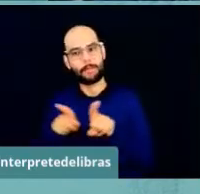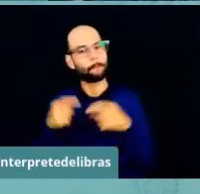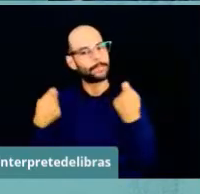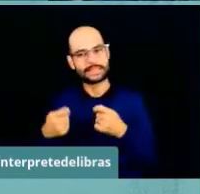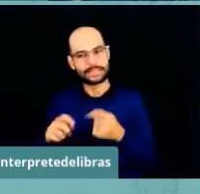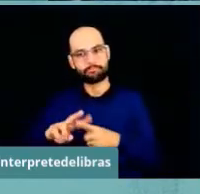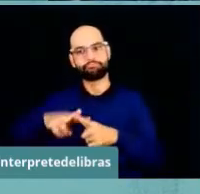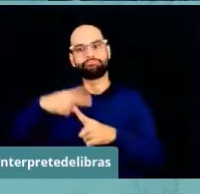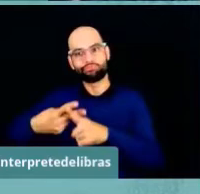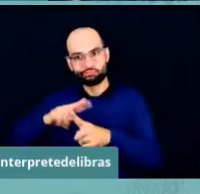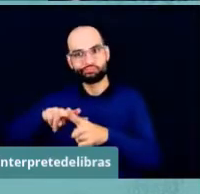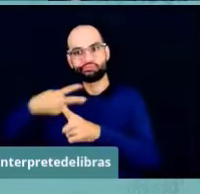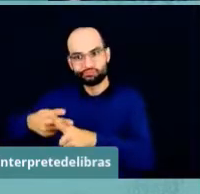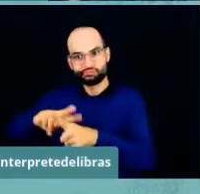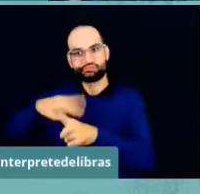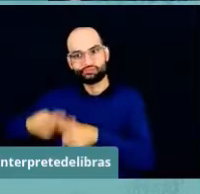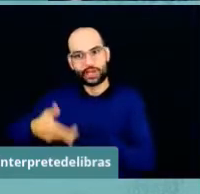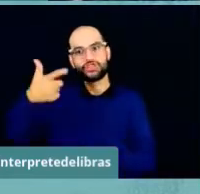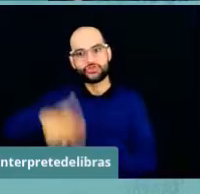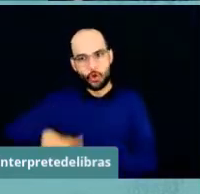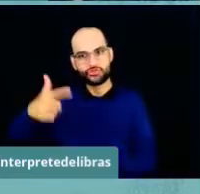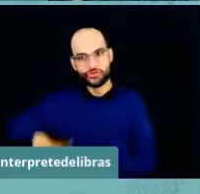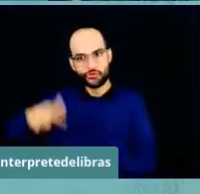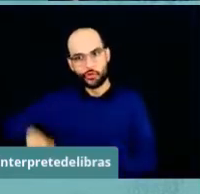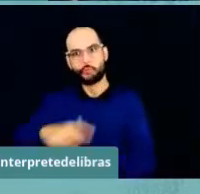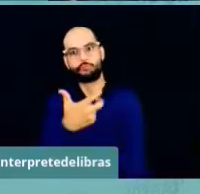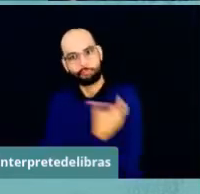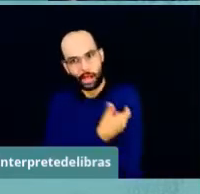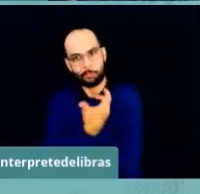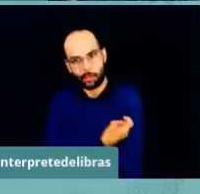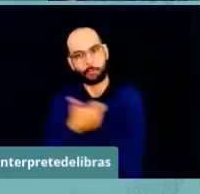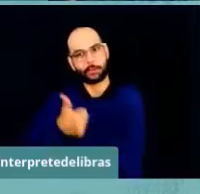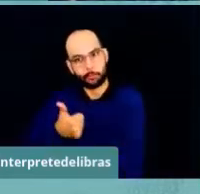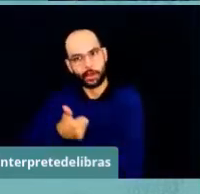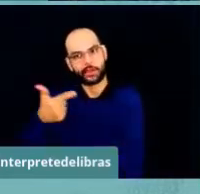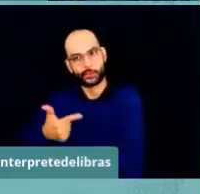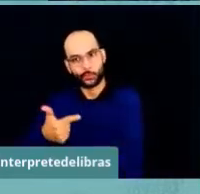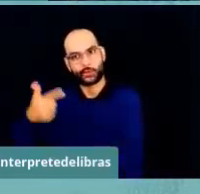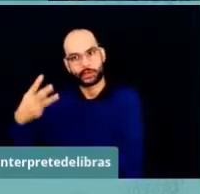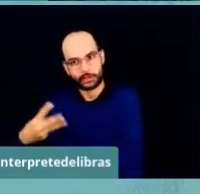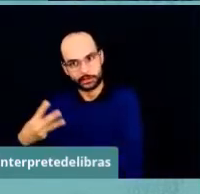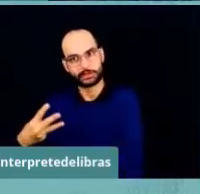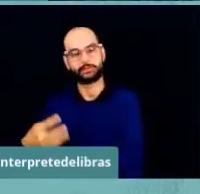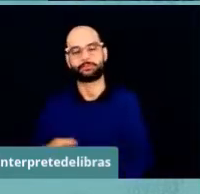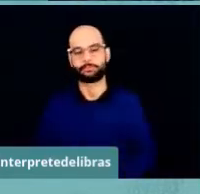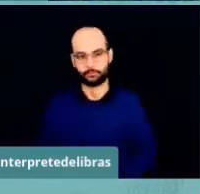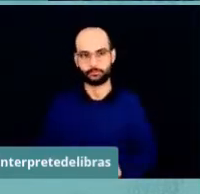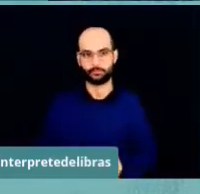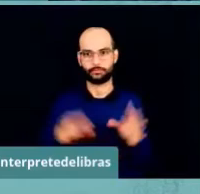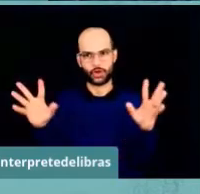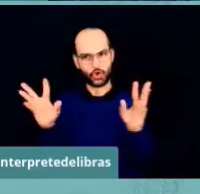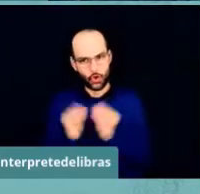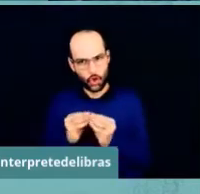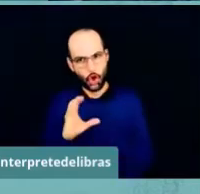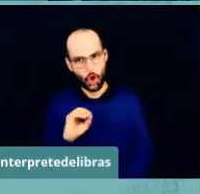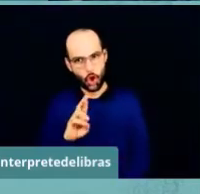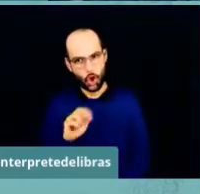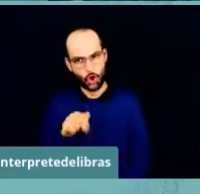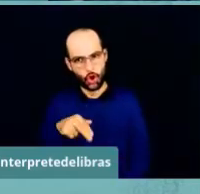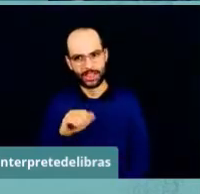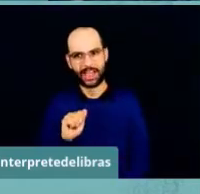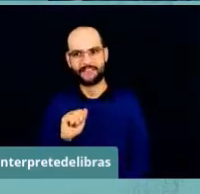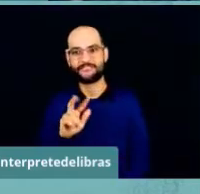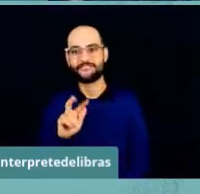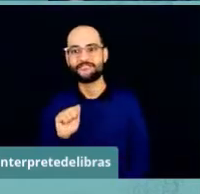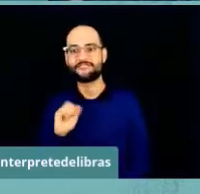tem vantagens e desvantagens. E aí, eu acabei de falar, então, um resumo da Coronavac. As vacinas de